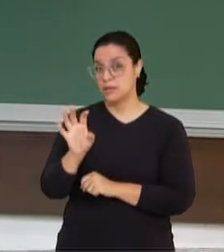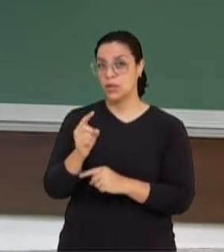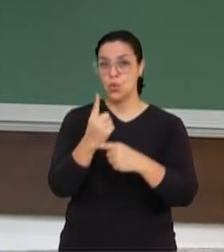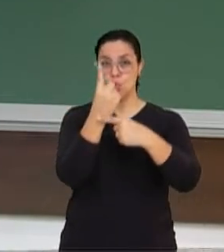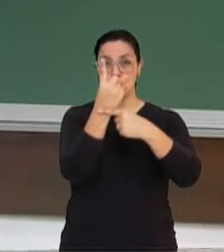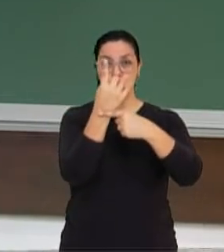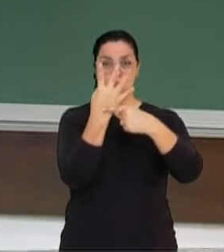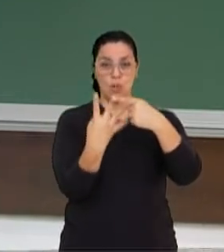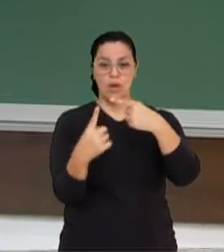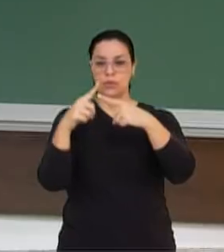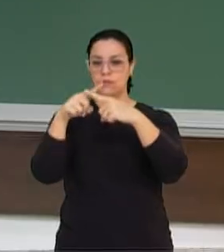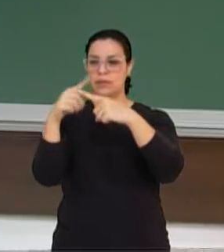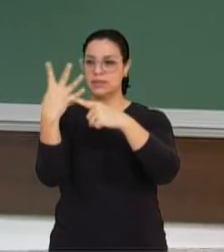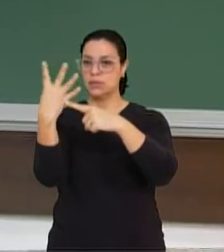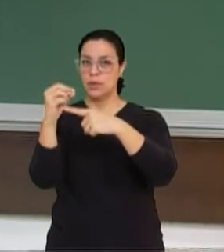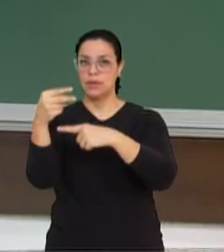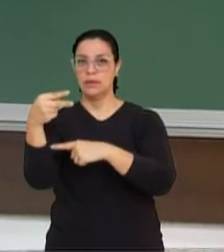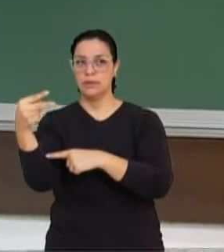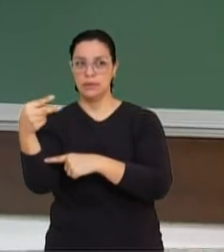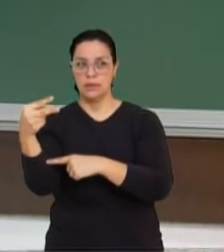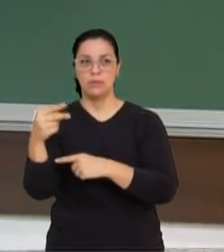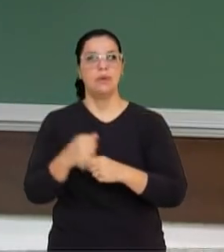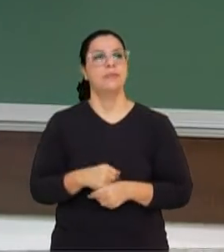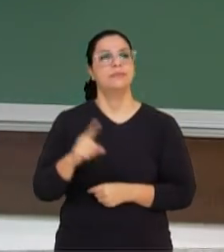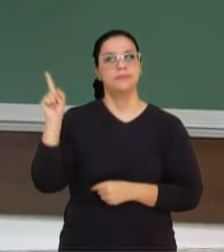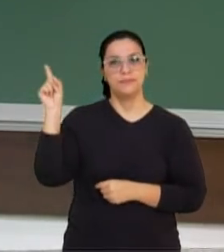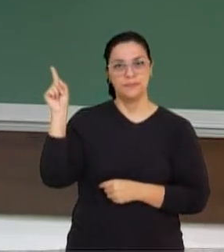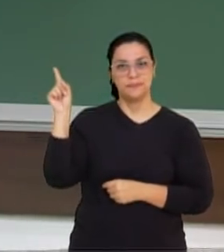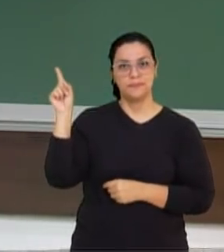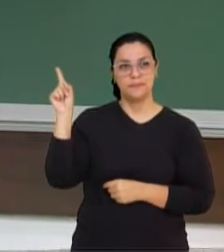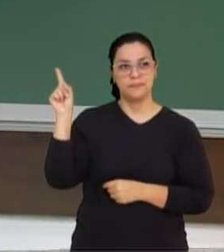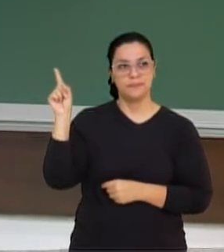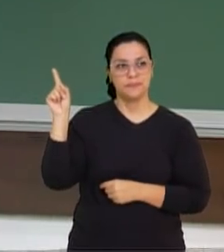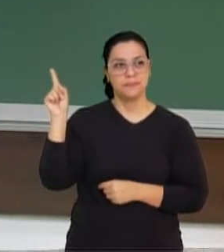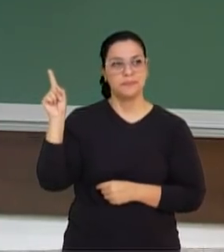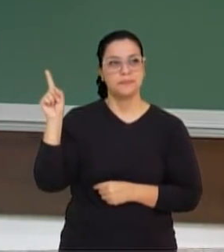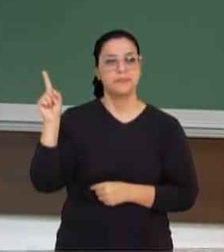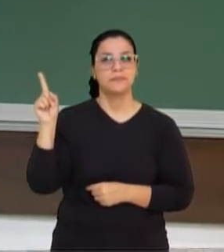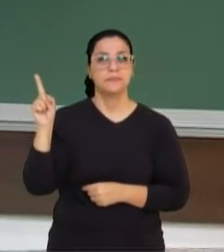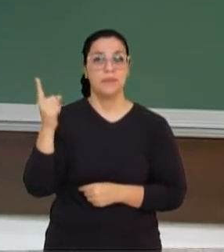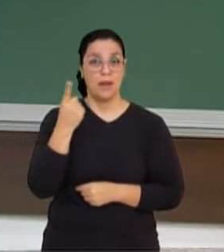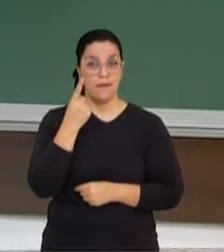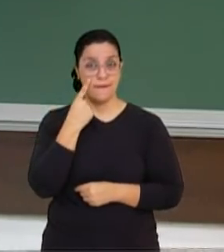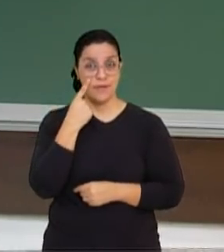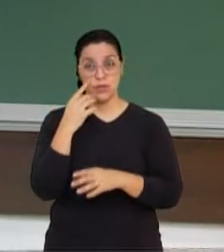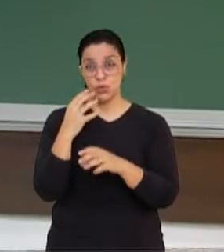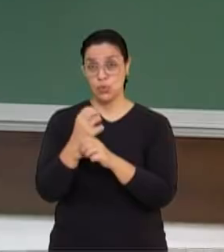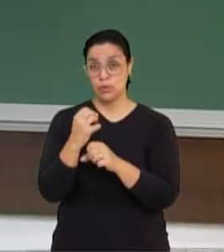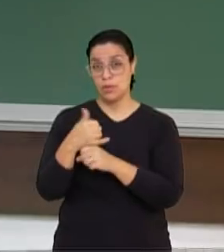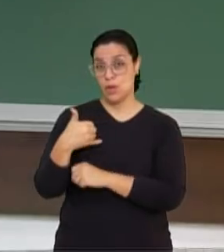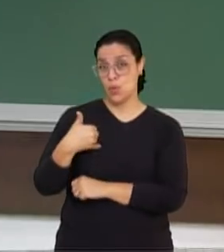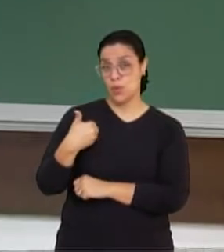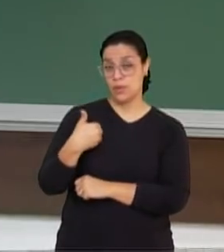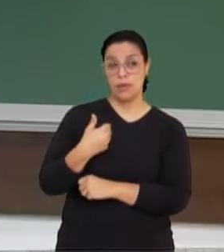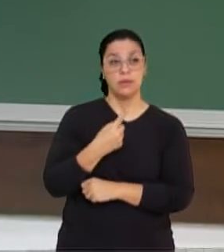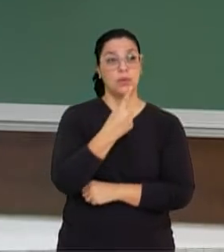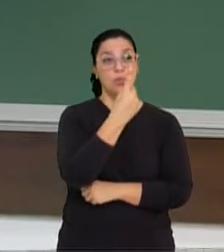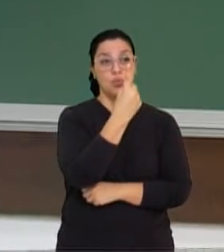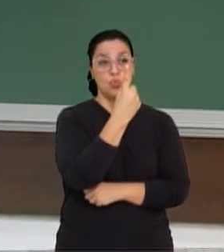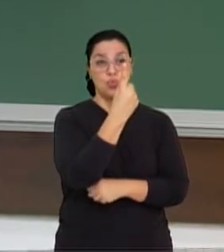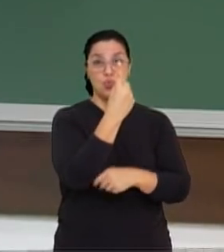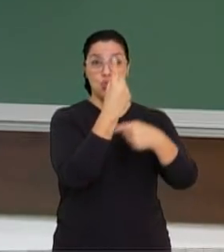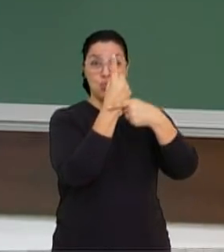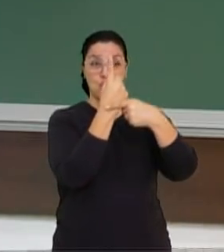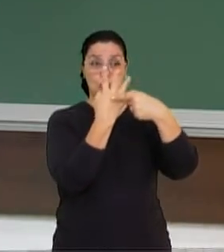resolver fazendo aquela multiplicação, que é 1/4 vezes 40, para saber quanto que representa 1/4 de 40.